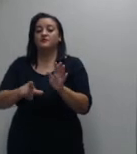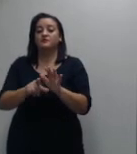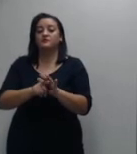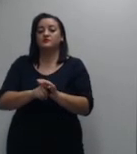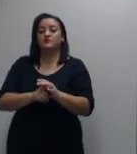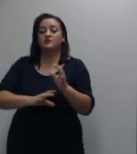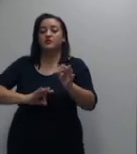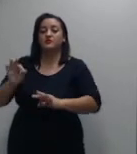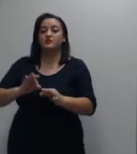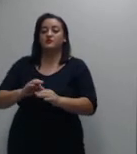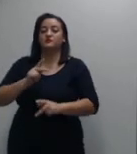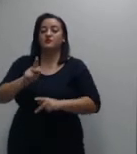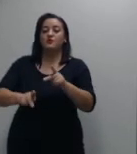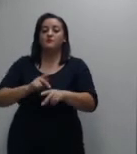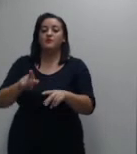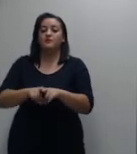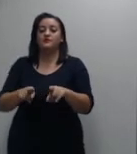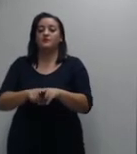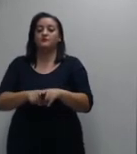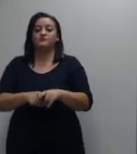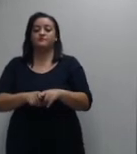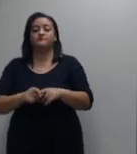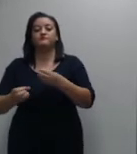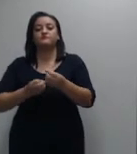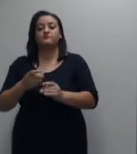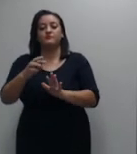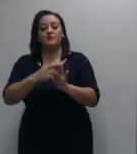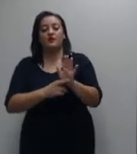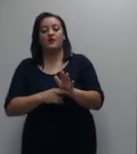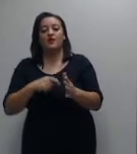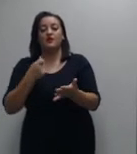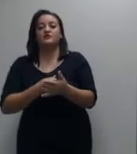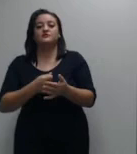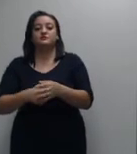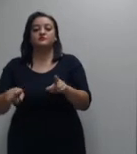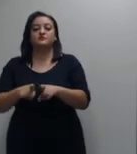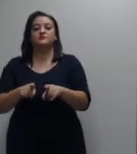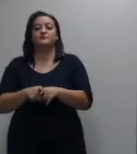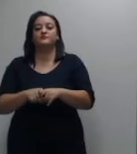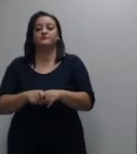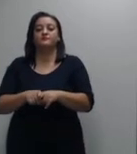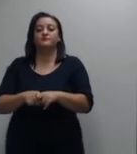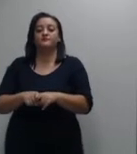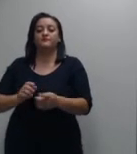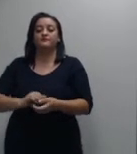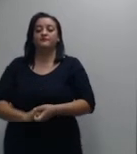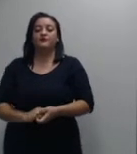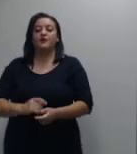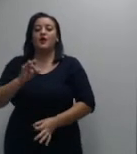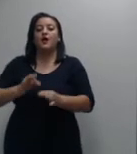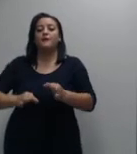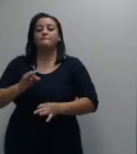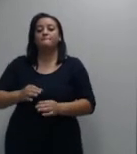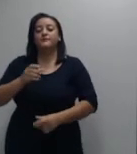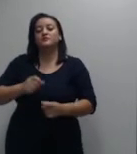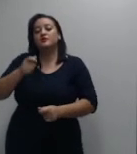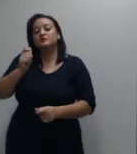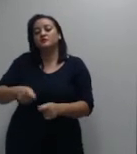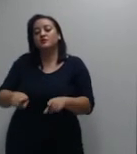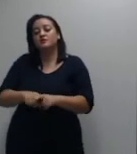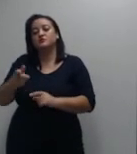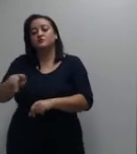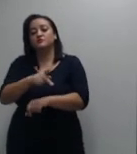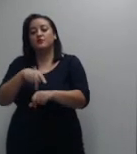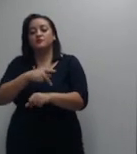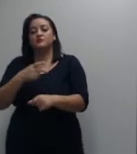república e faço foram cumpridos os requisitos exigidos nos mencionados dispositivos Avenida eu estou dizendo que se bater em algum